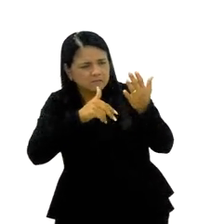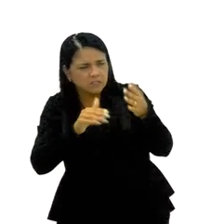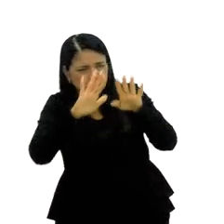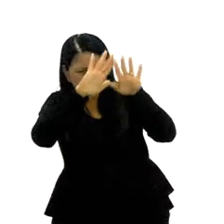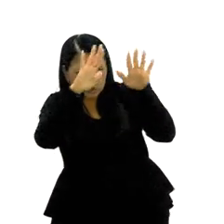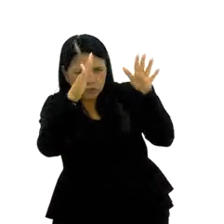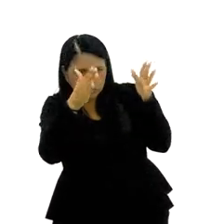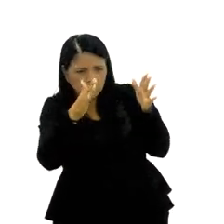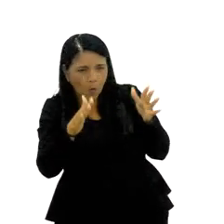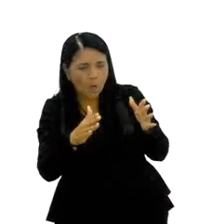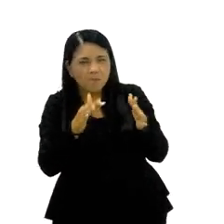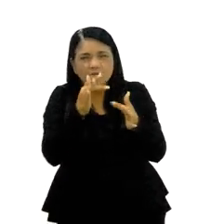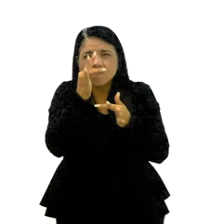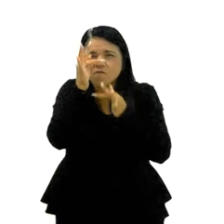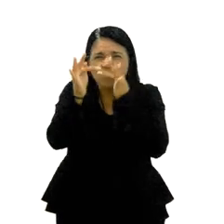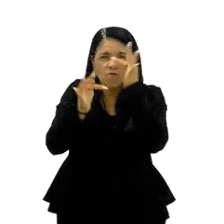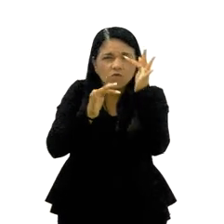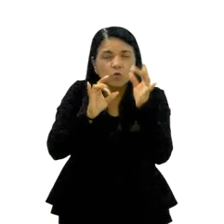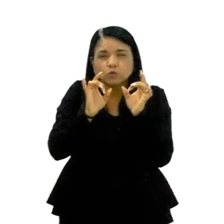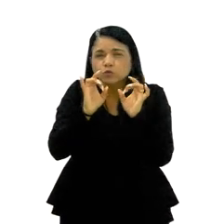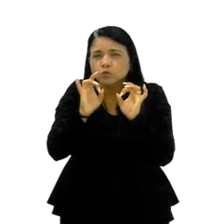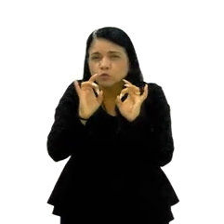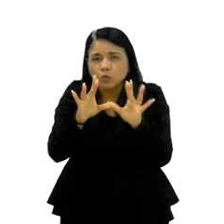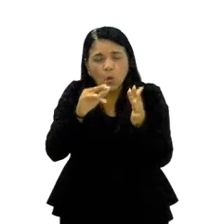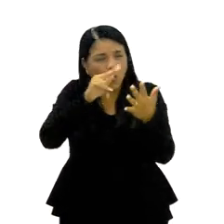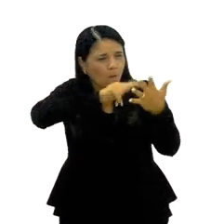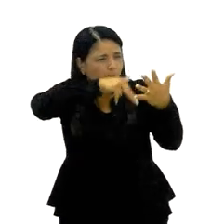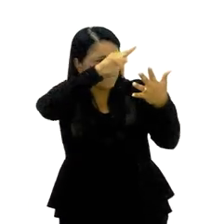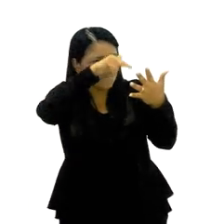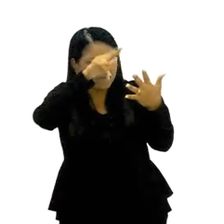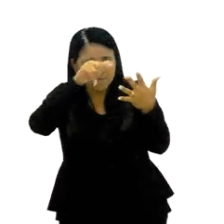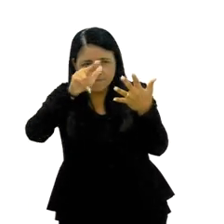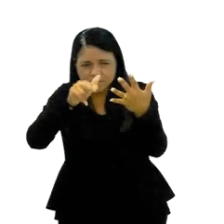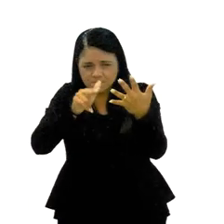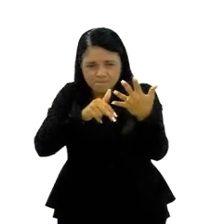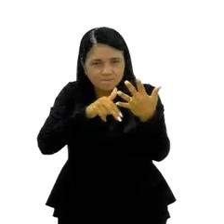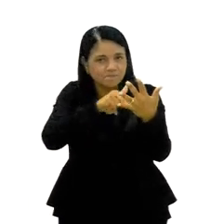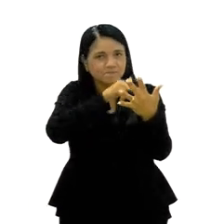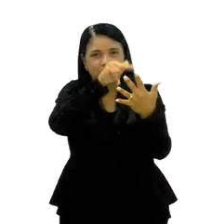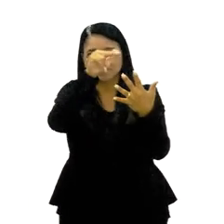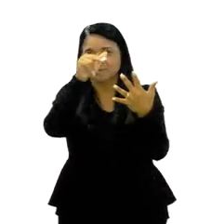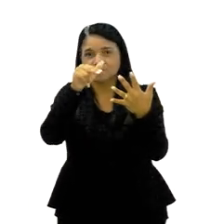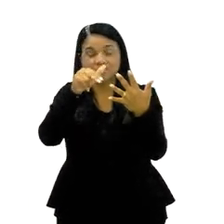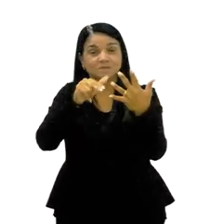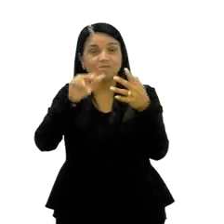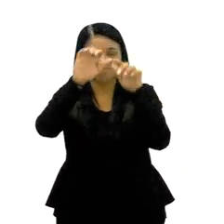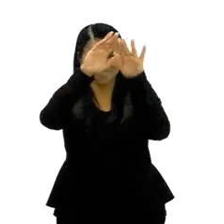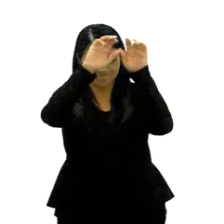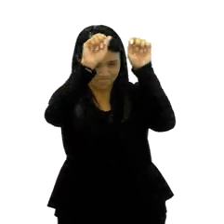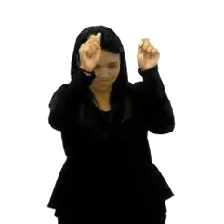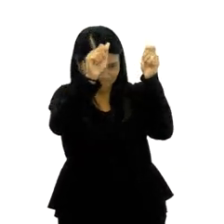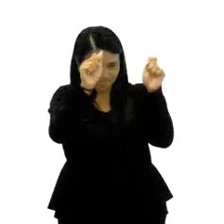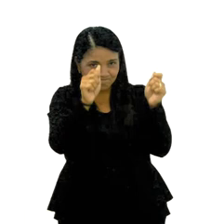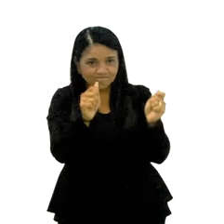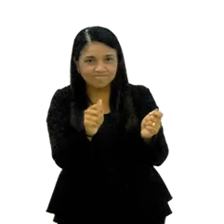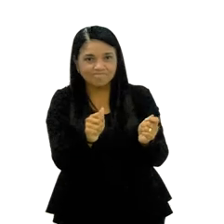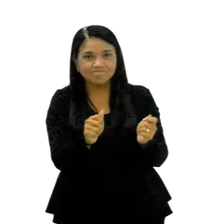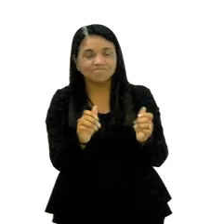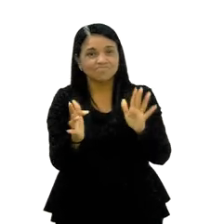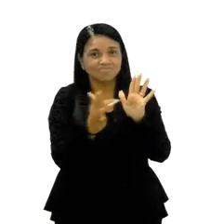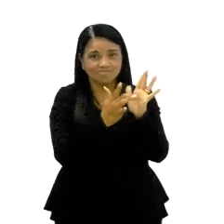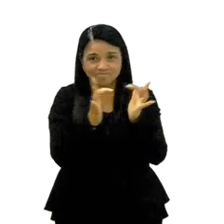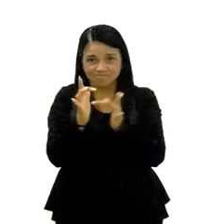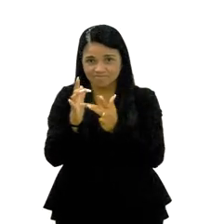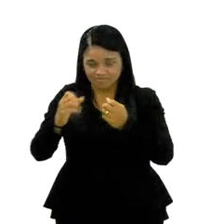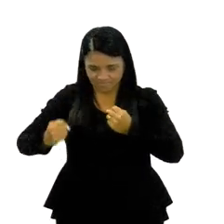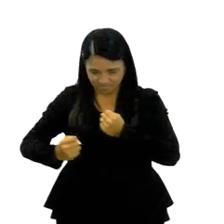parte das sombras, quanto na parte das flores. Ali foi completamente pincel, pincel total. E é uma peça que me trouxe